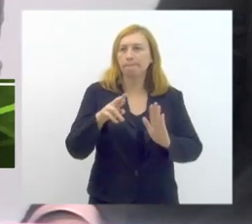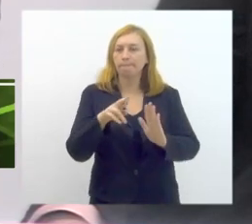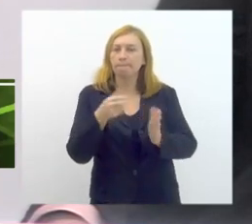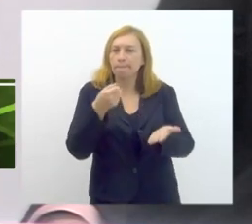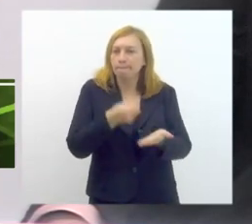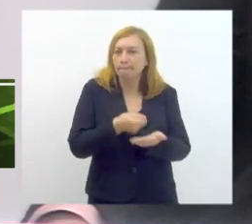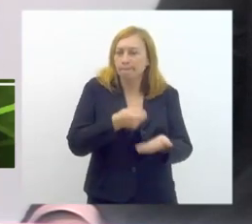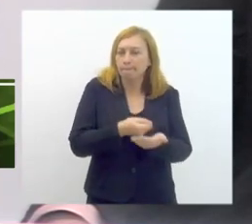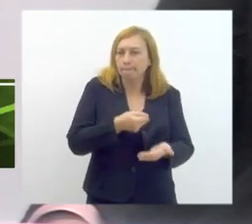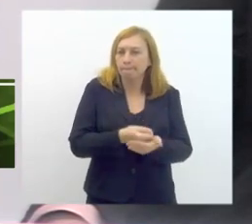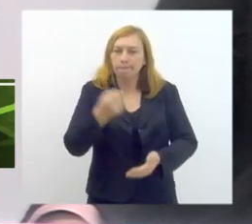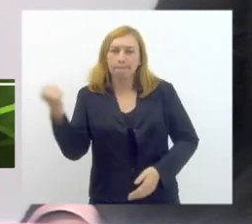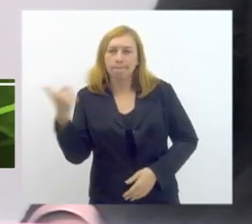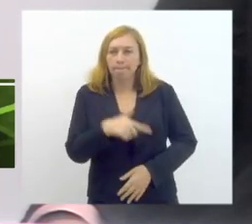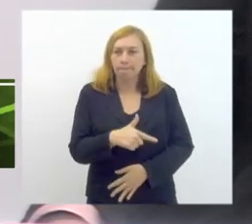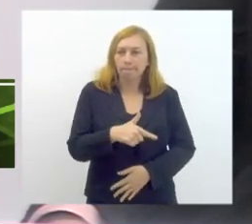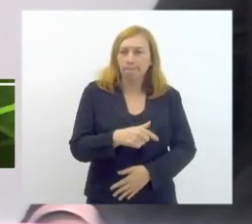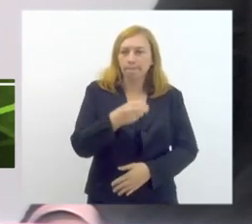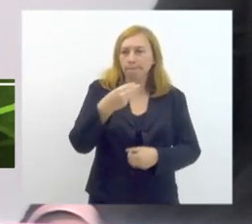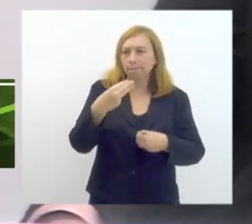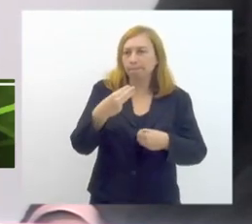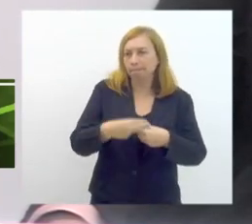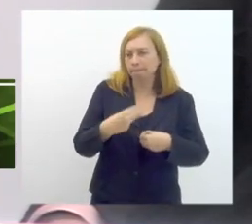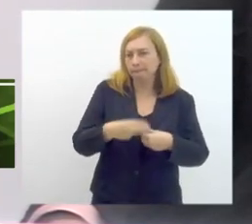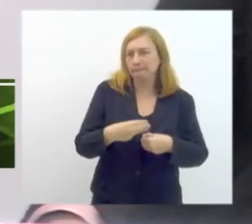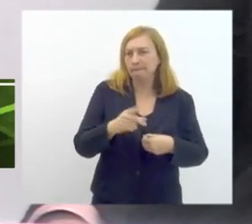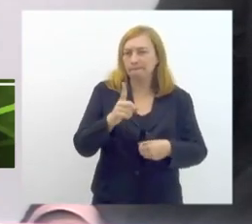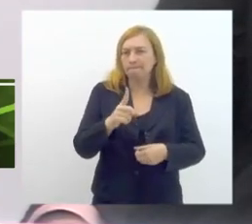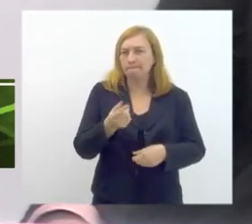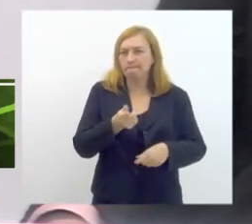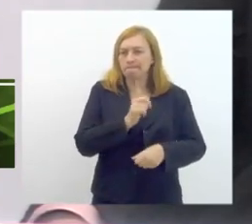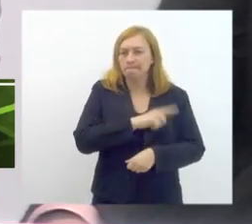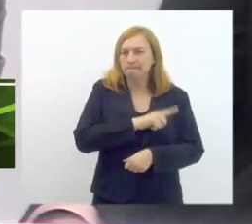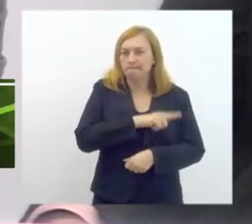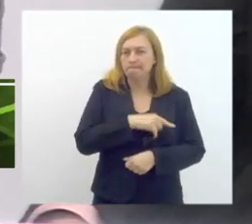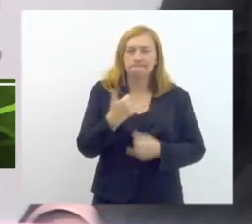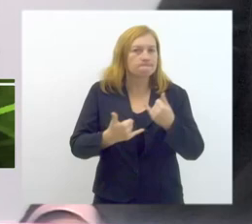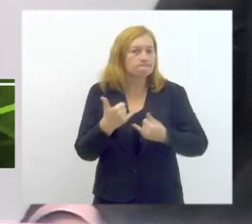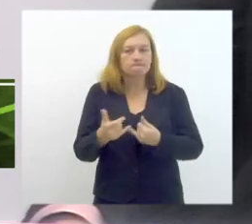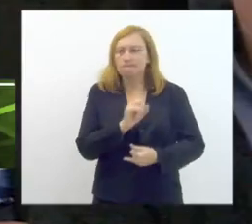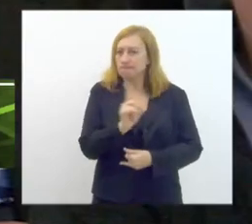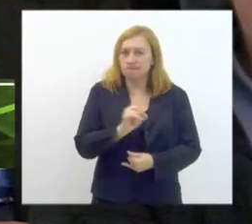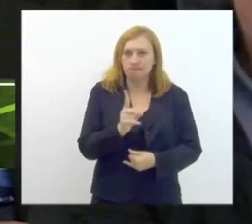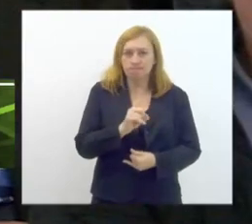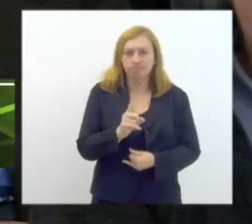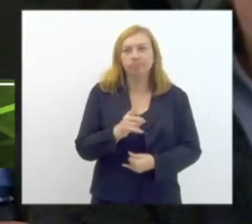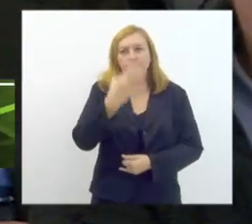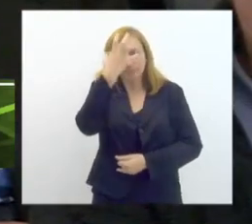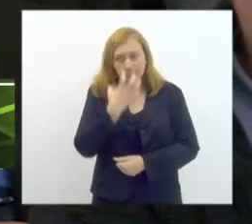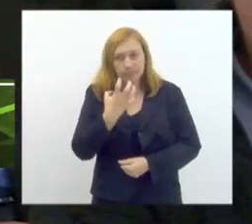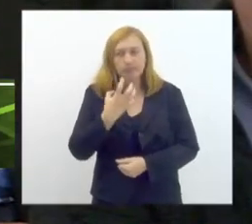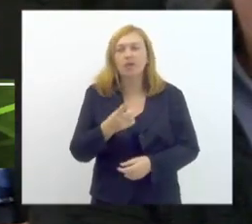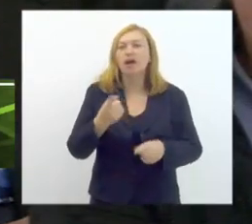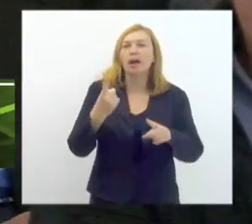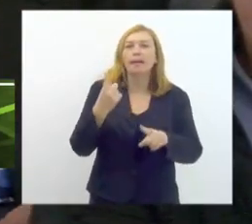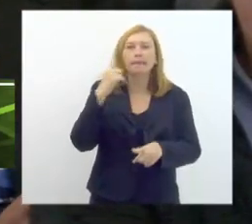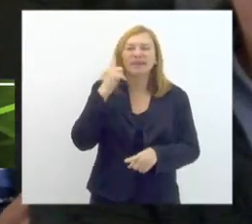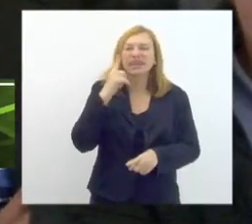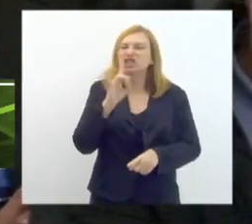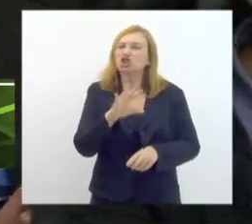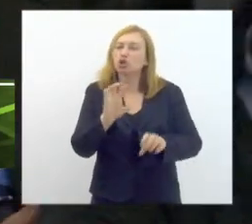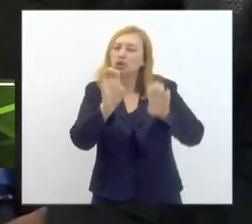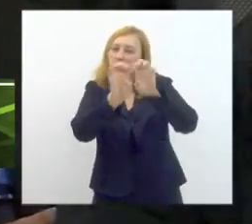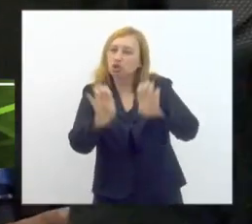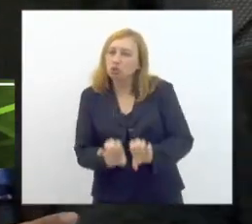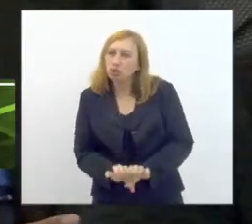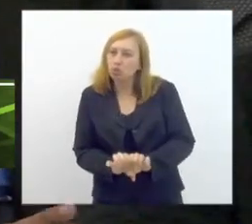dá para fazer gestão de consórcio amadora. Não adianta. Não adianta a gente pensar só na estruturação